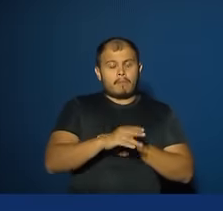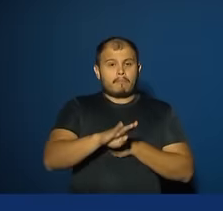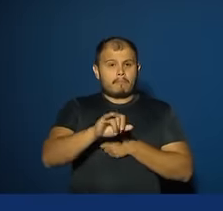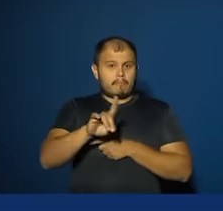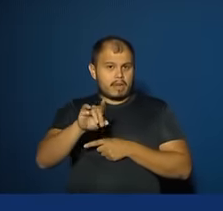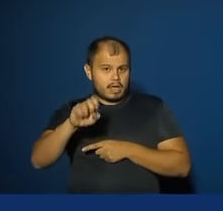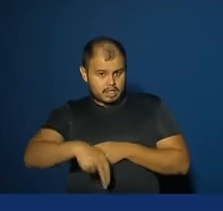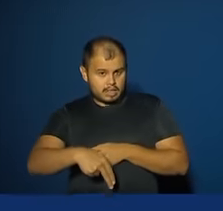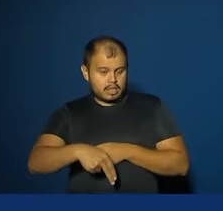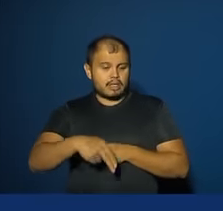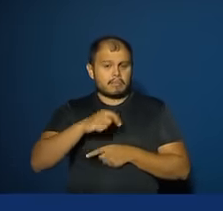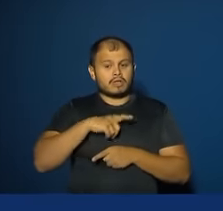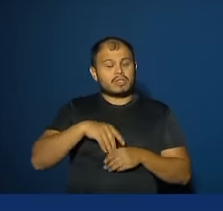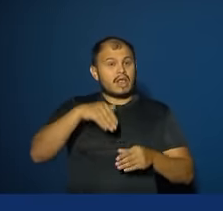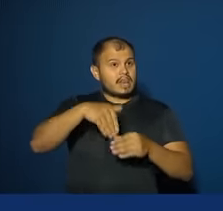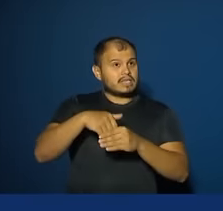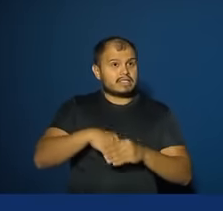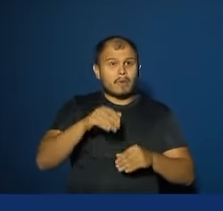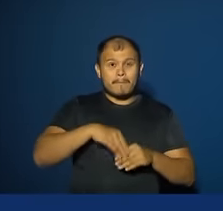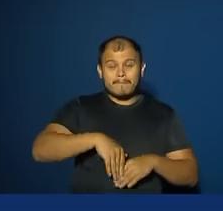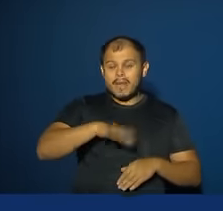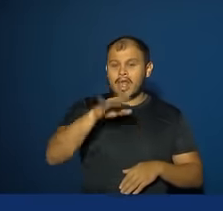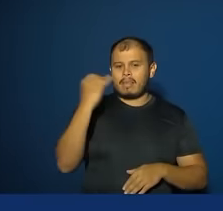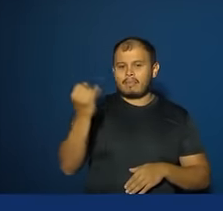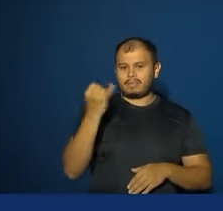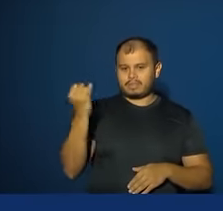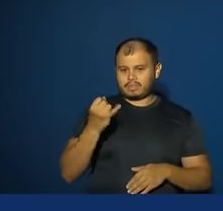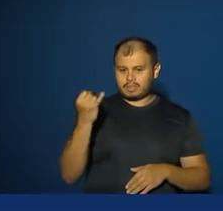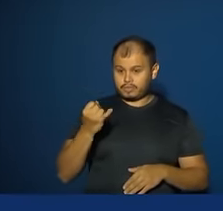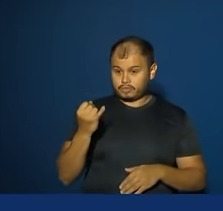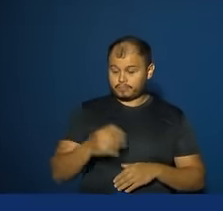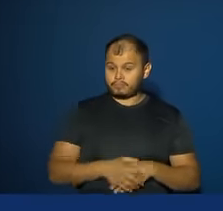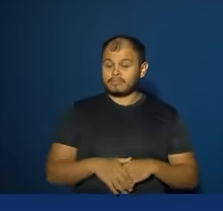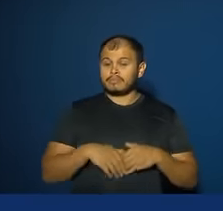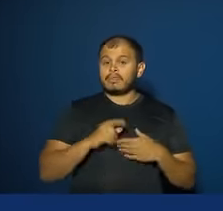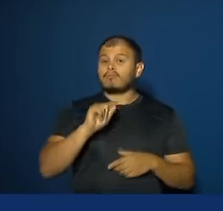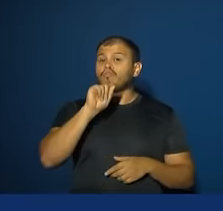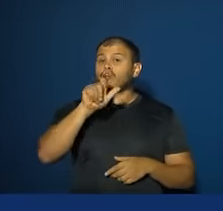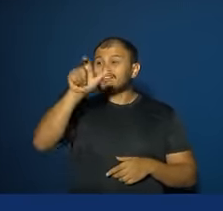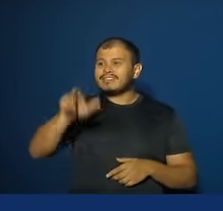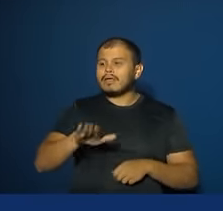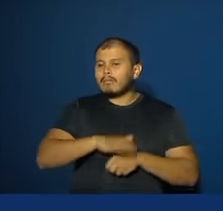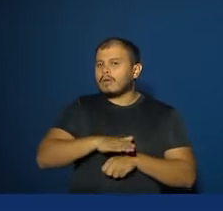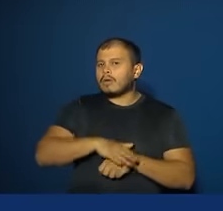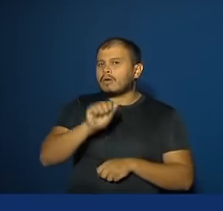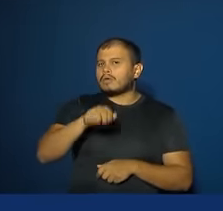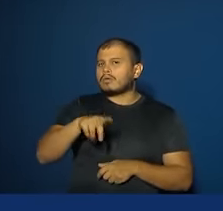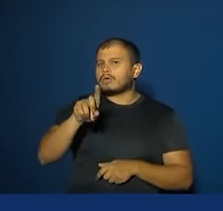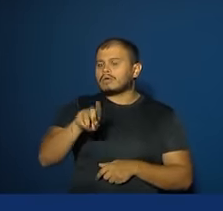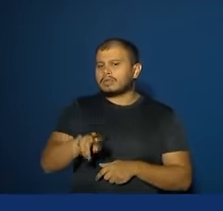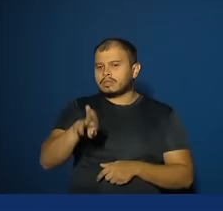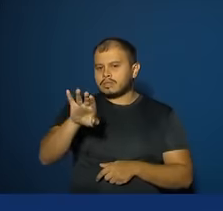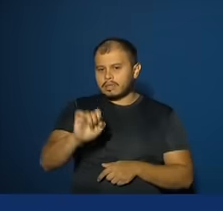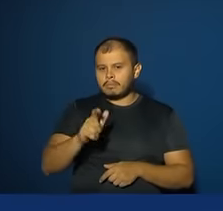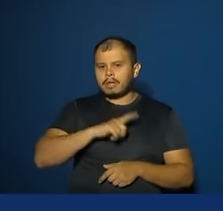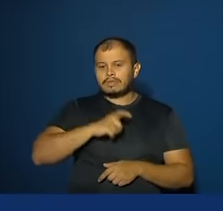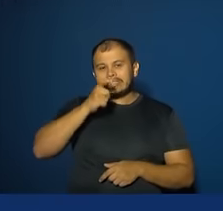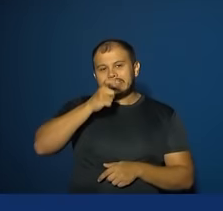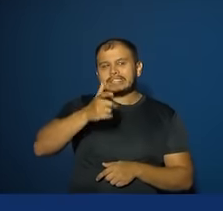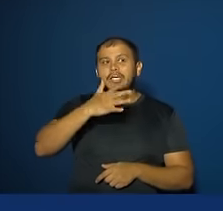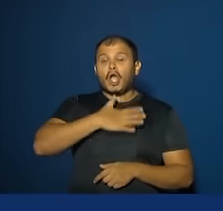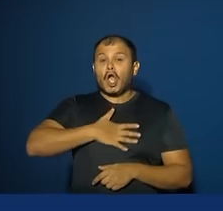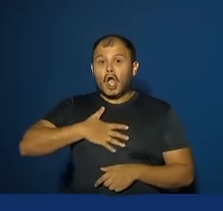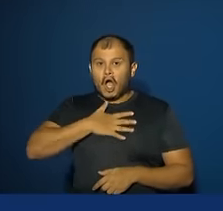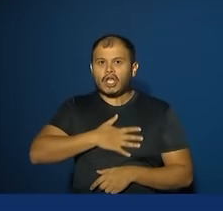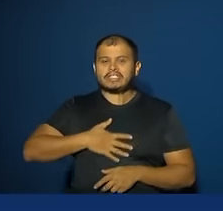importante da recente história dos Estados Unidos internacional o que é que você André de novo pelo interesse pelo gosto que